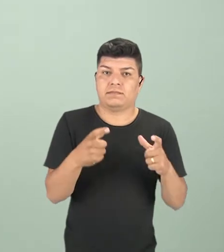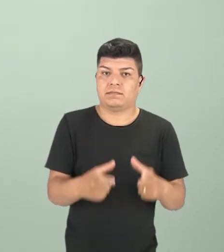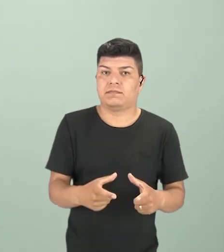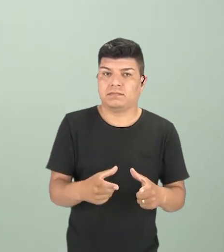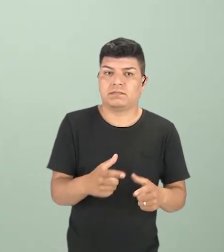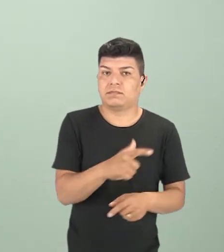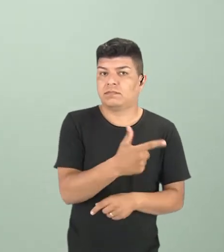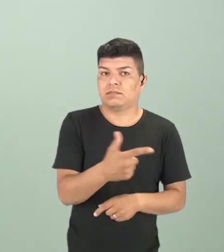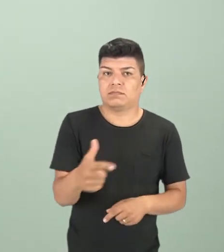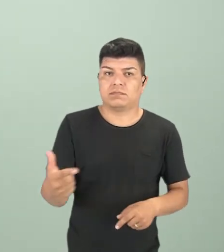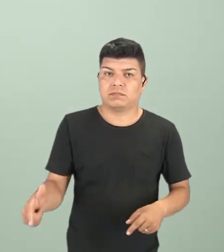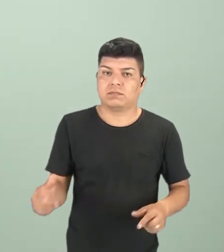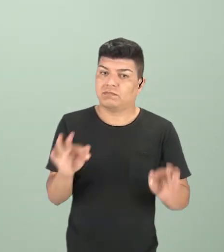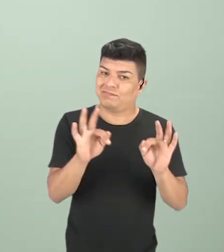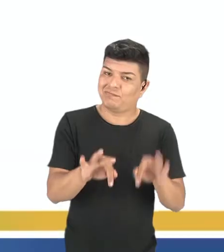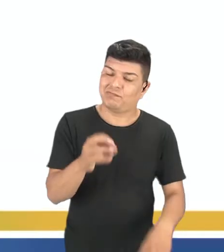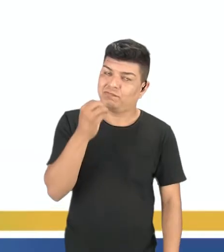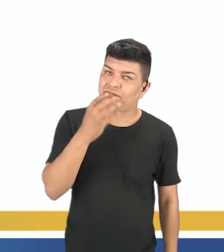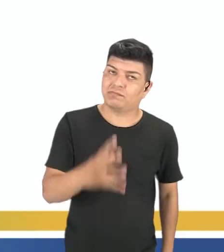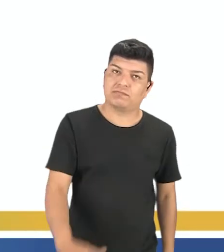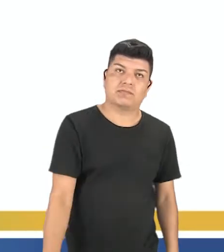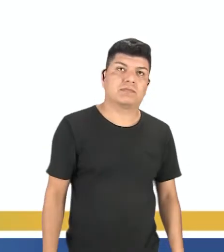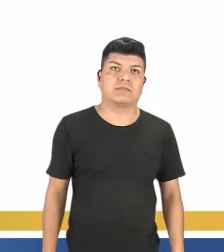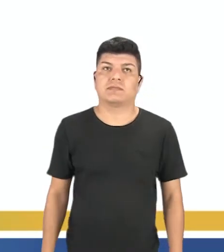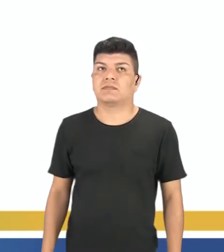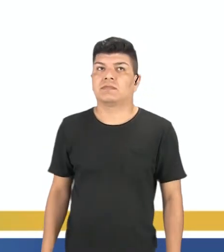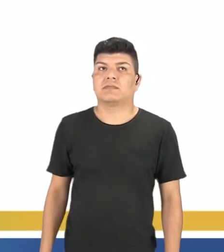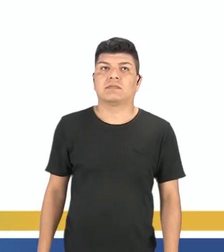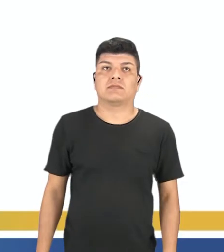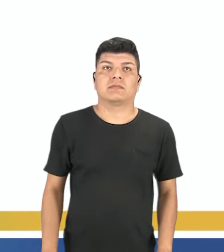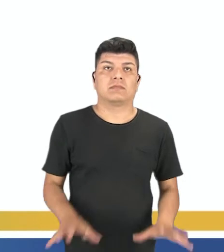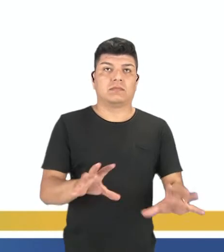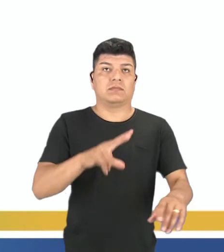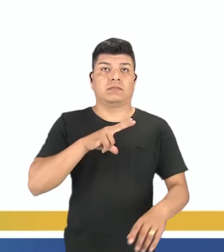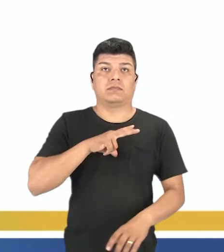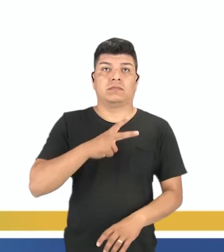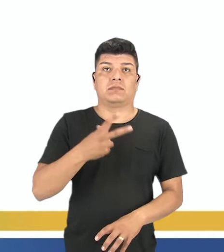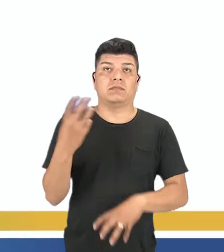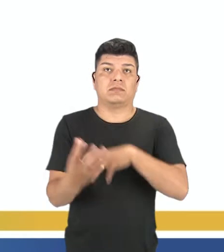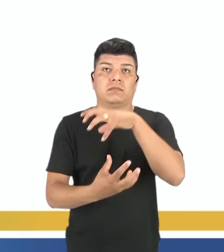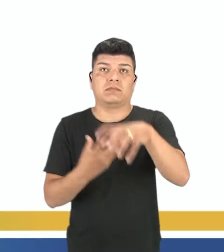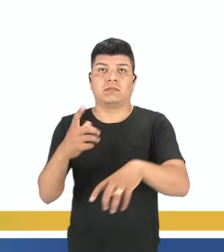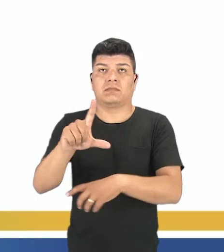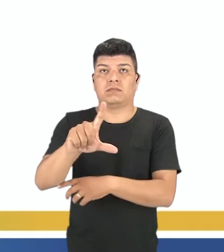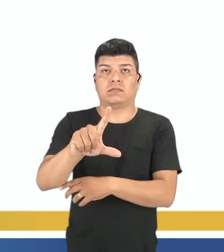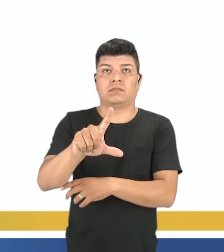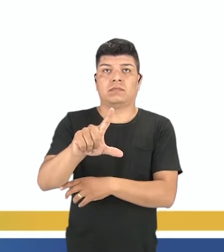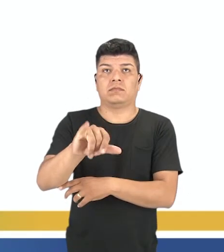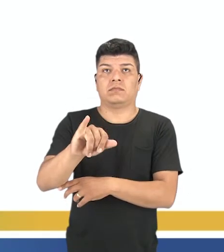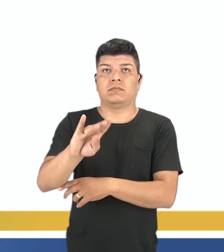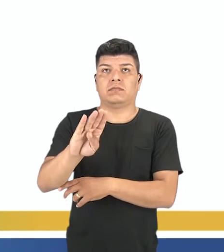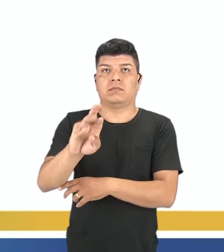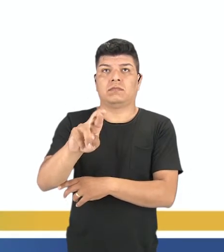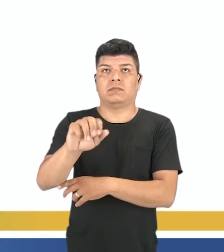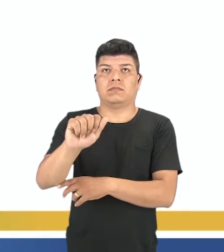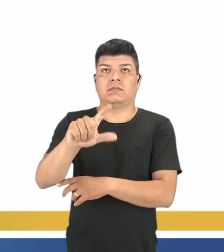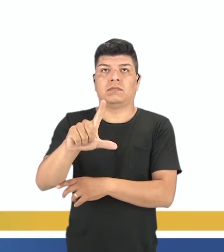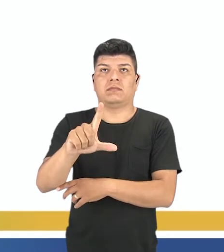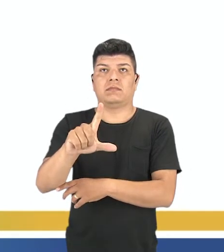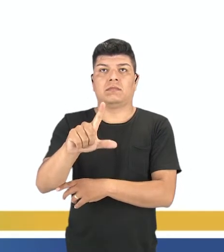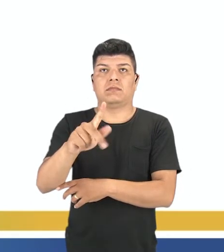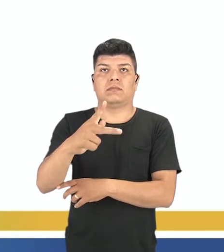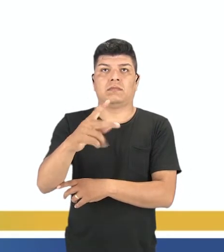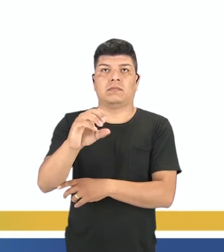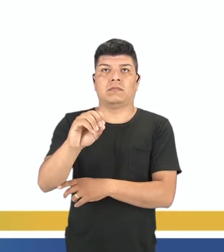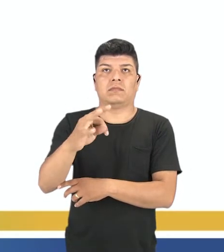acaba não tendo um fim muito legal. A situação de Portugal e a Revolução Liberal do Porto. Portugal, né,